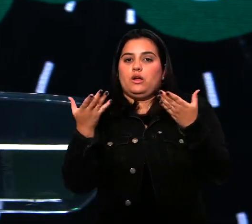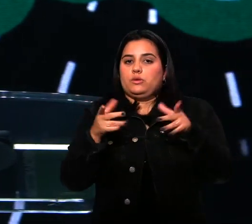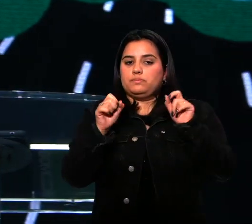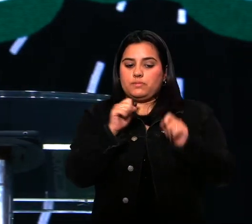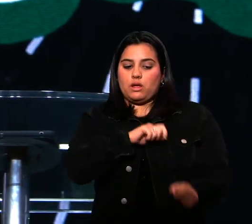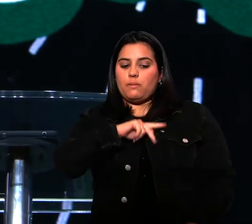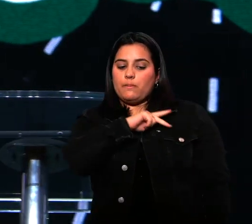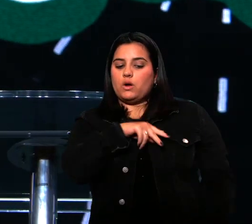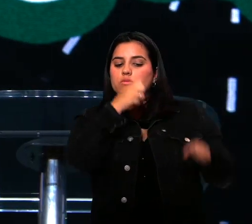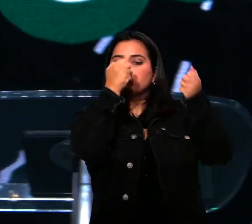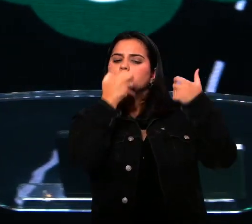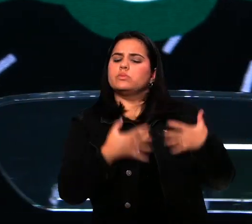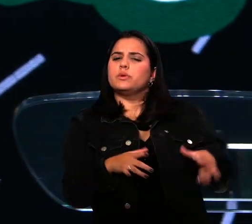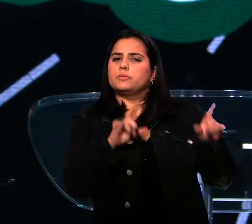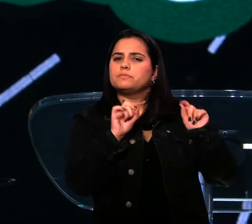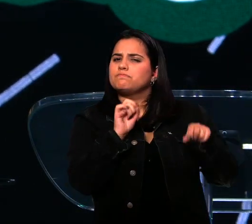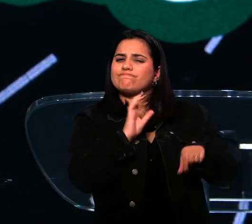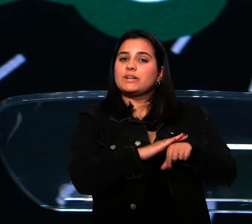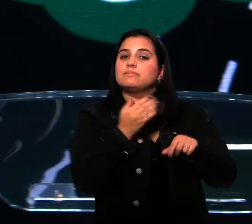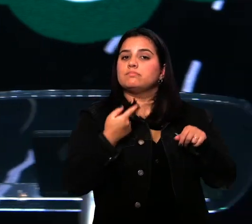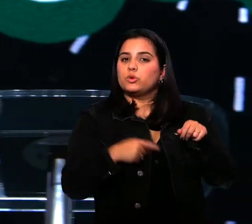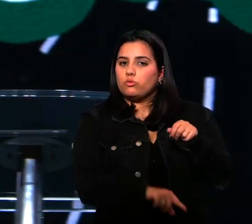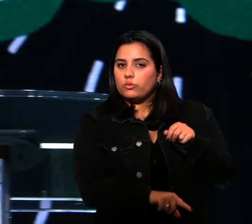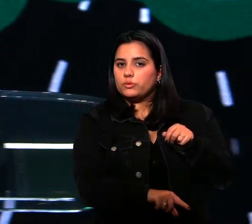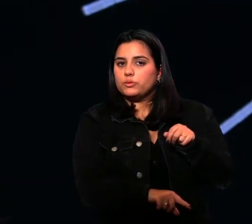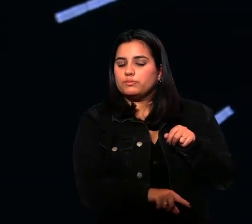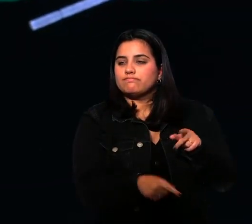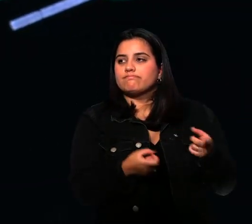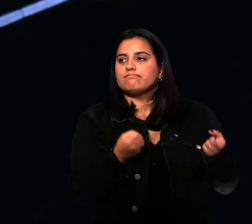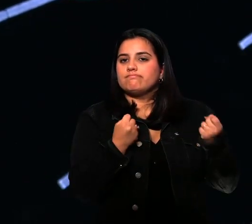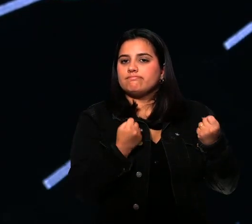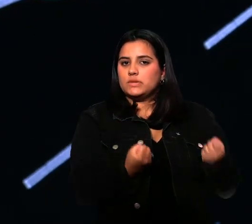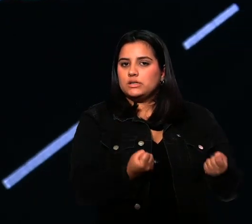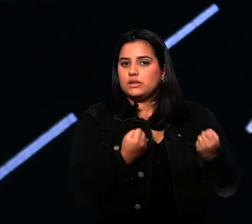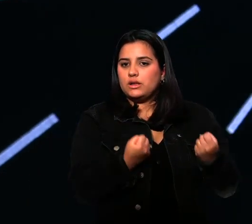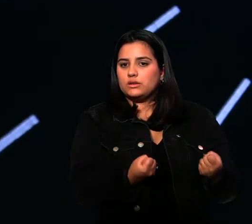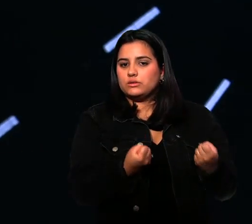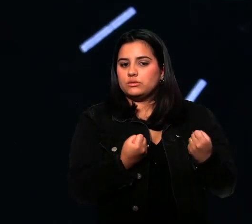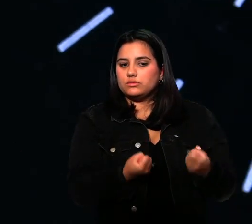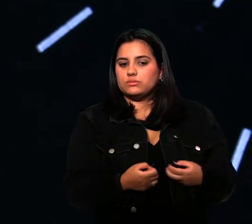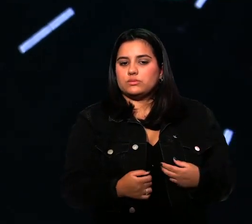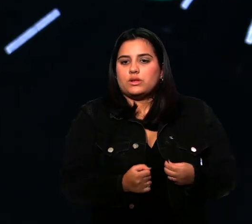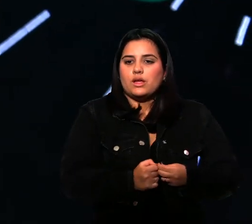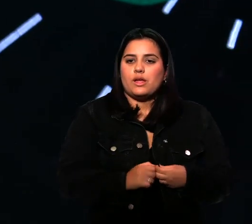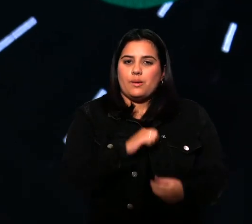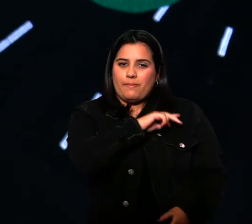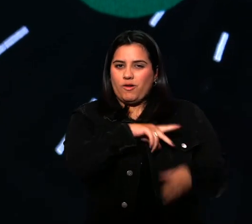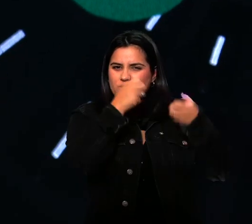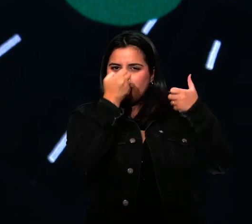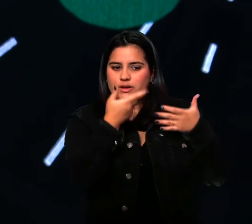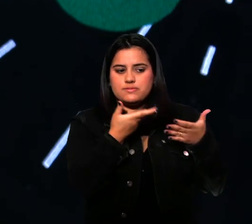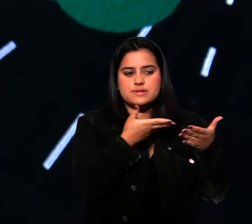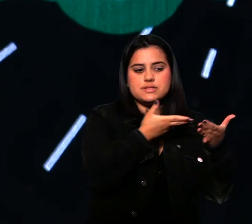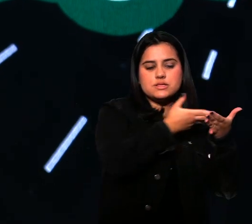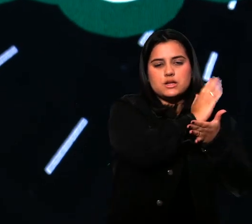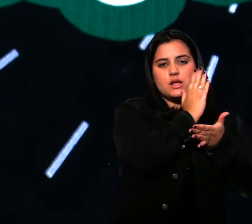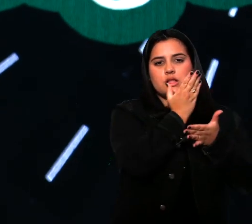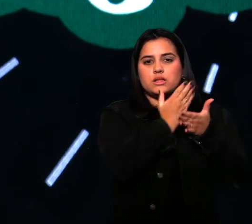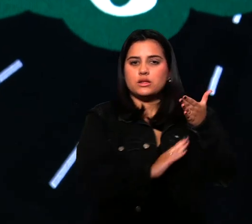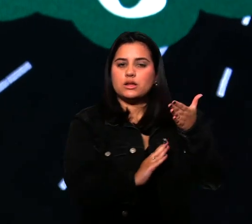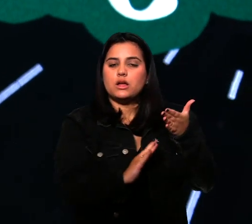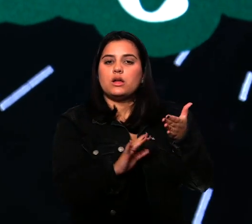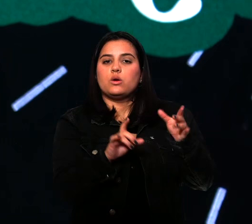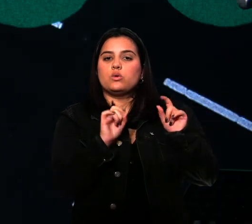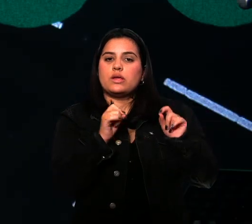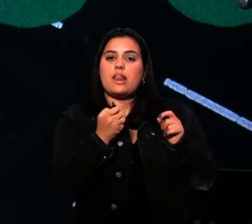ela é mais profunda. Quando ele fala com relação a essa repreensão e aprovação, o que Paulo estava dizendo é que, na verdade, naquela